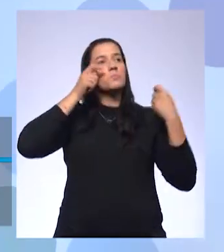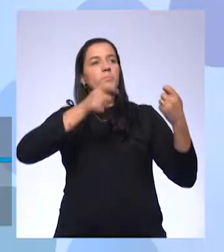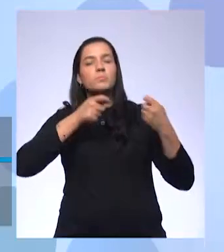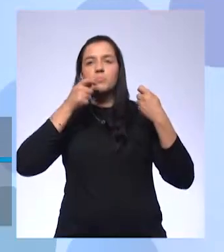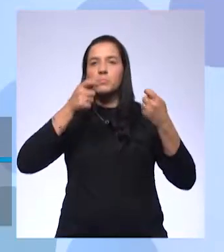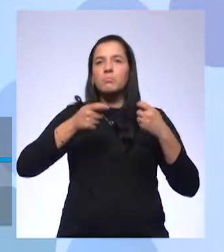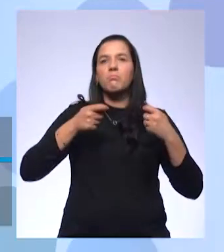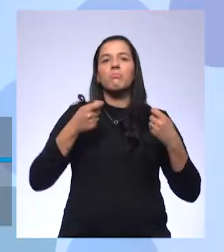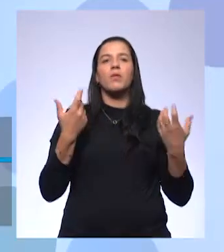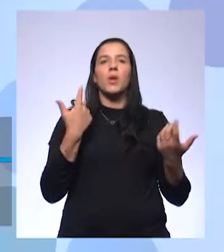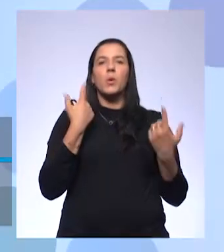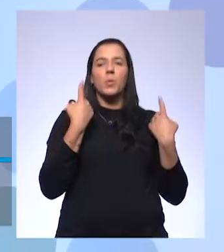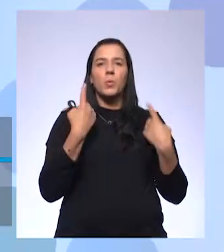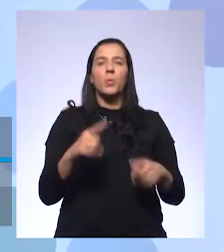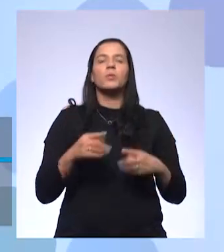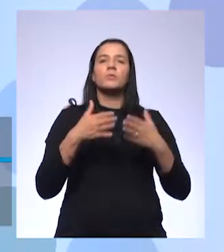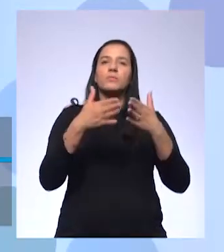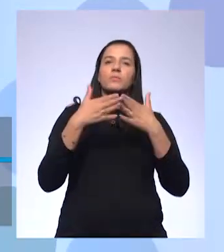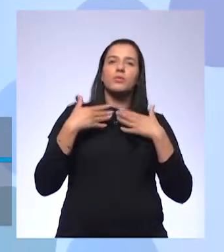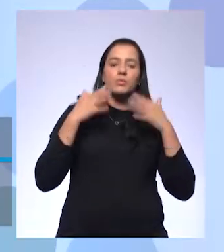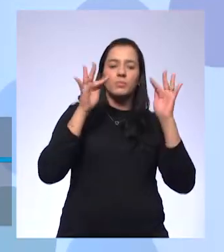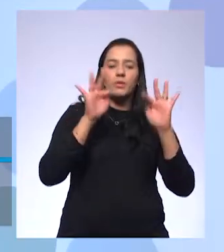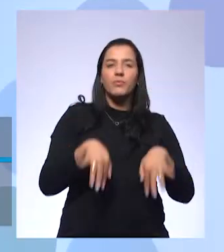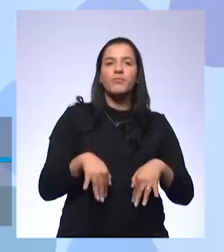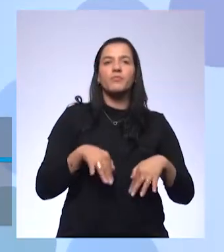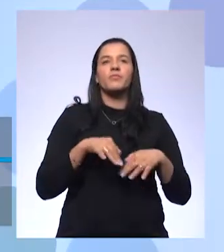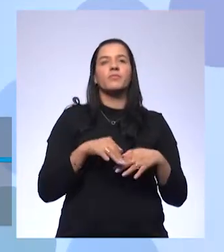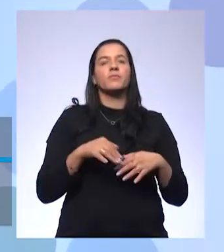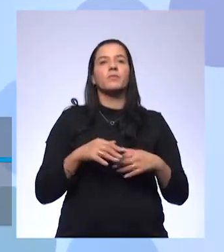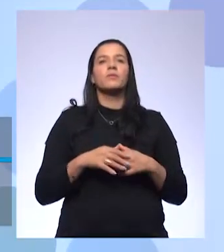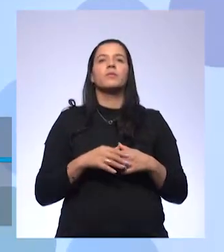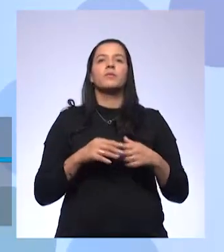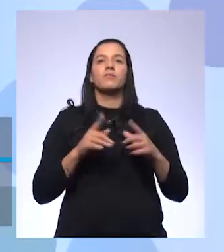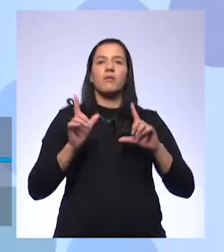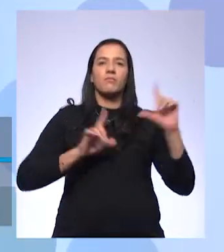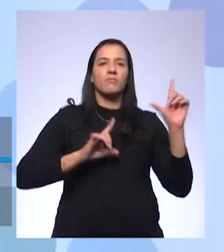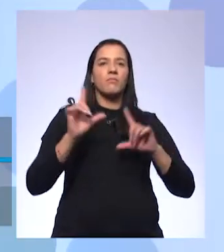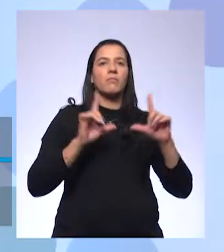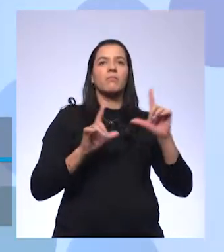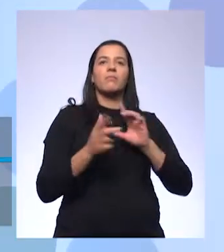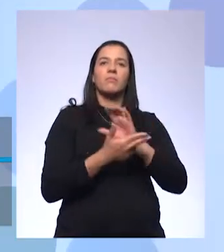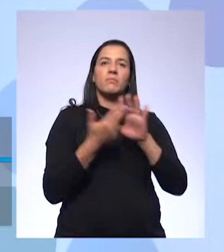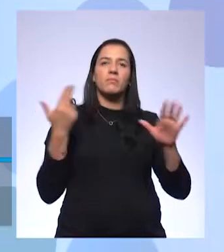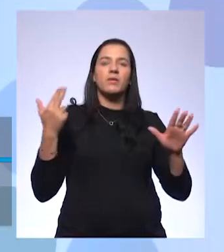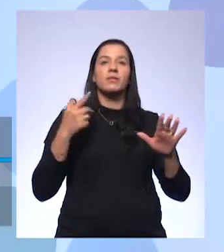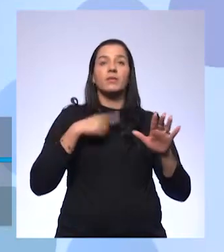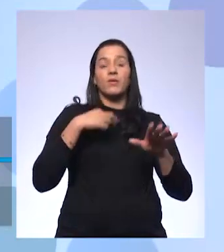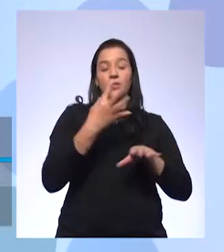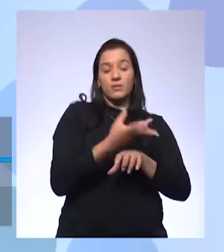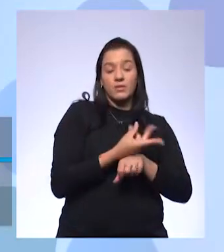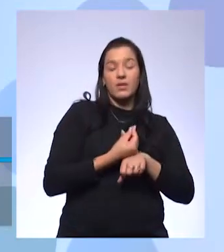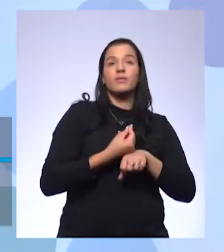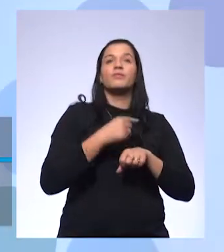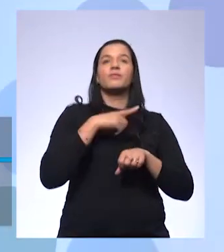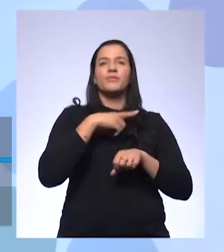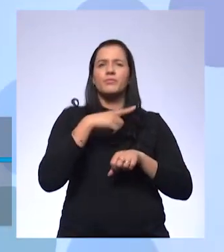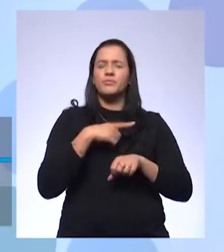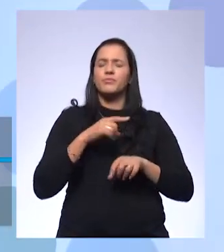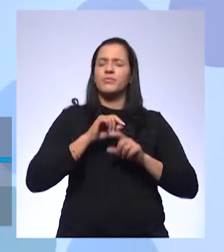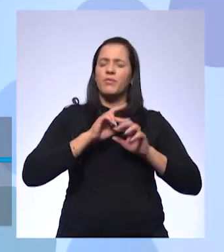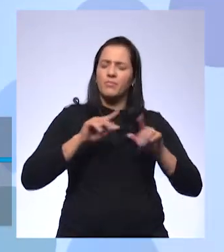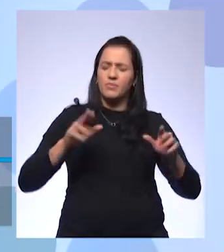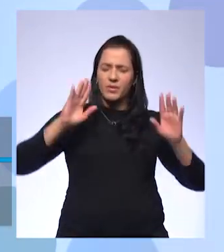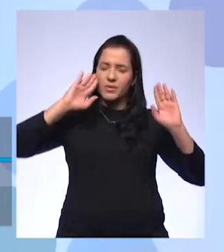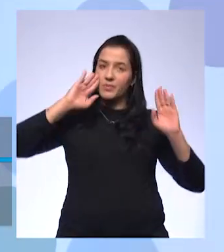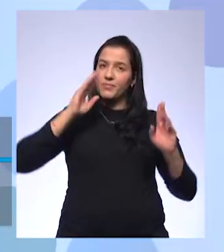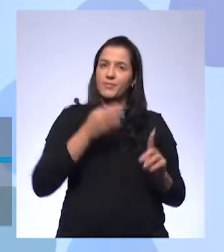com cartazes, né, pedindo pelo fim da censura. Então, vocês vejam que as artes atuaram aí como um foco